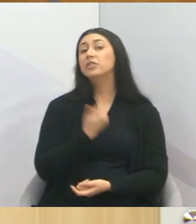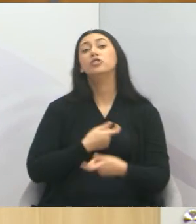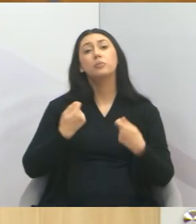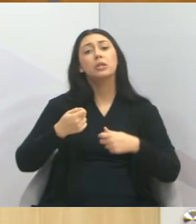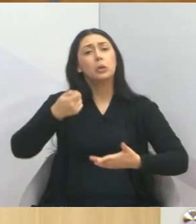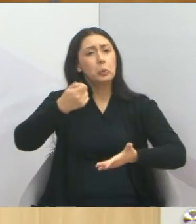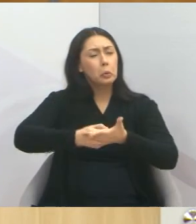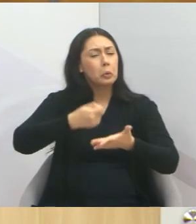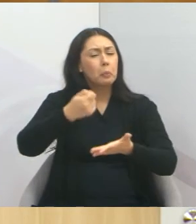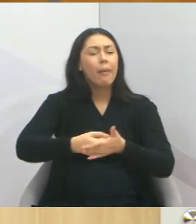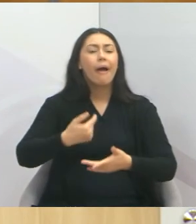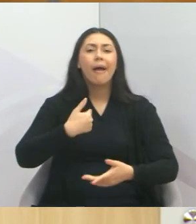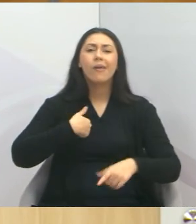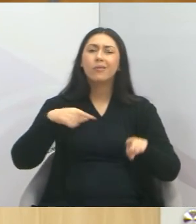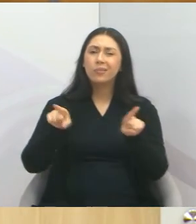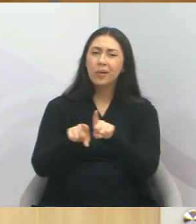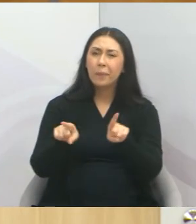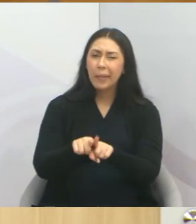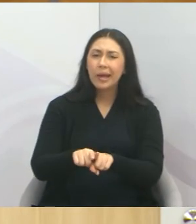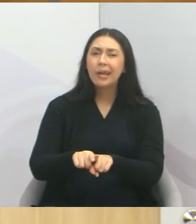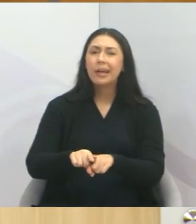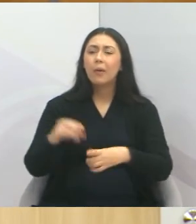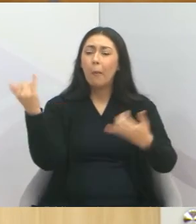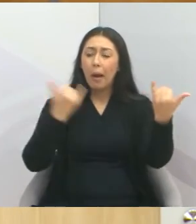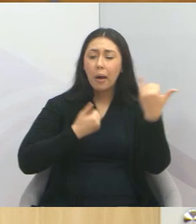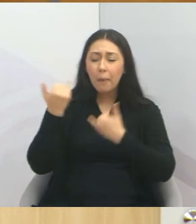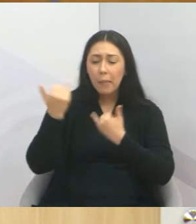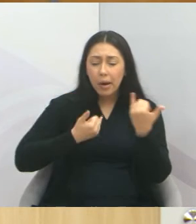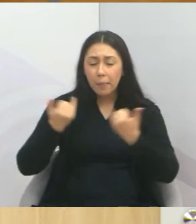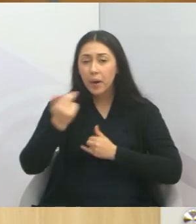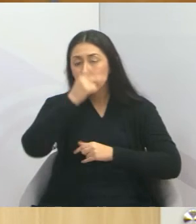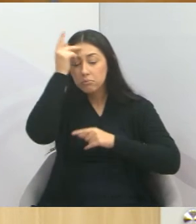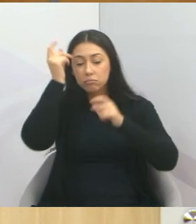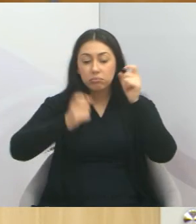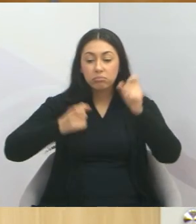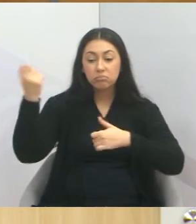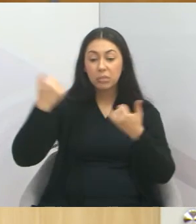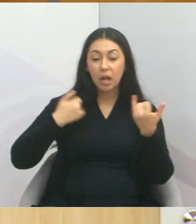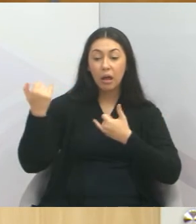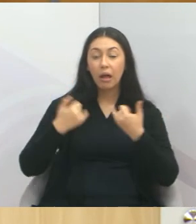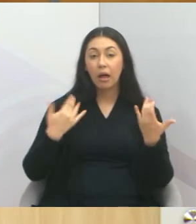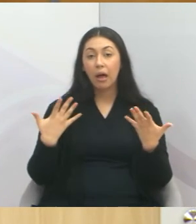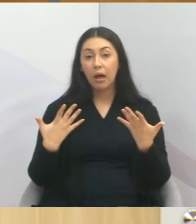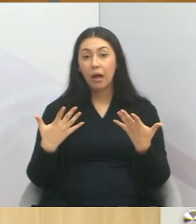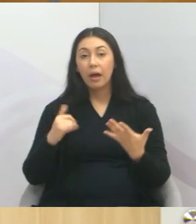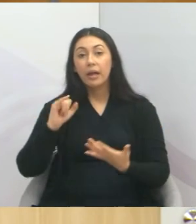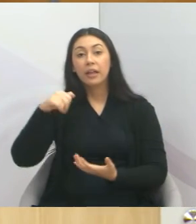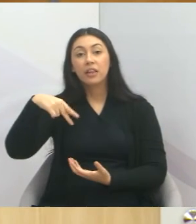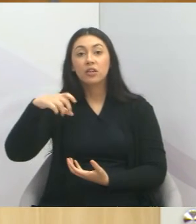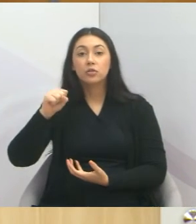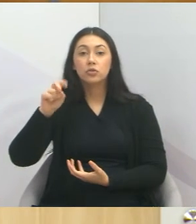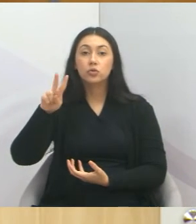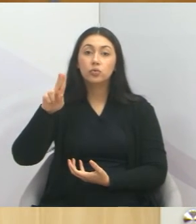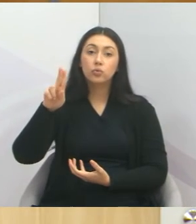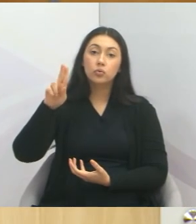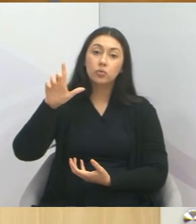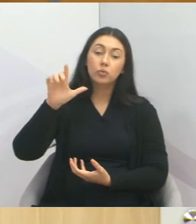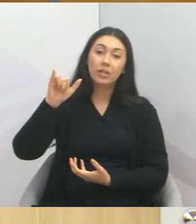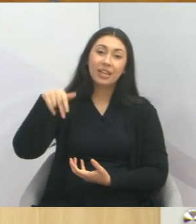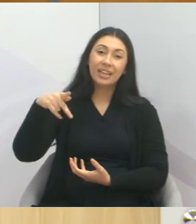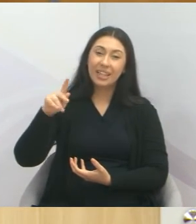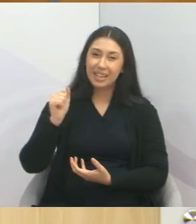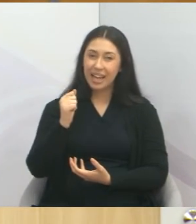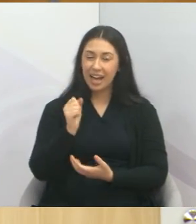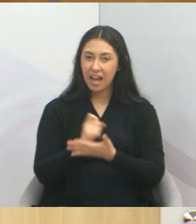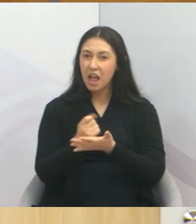relação à saúde Eu também sou muito procurado nessa semana aí várias pessoas me procurou a faltando insulina só um medicamento que eu acho que não